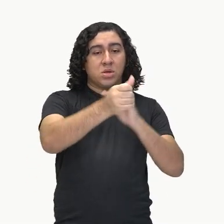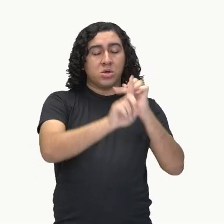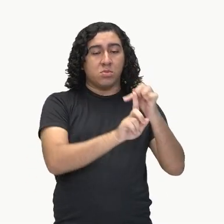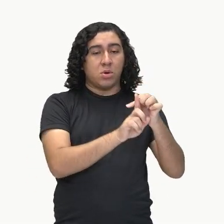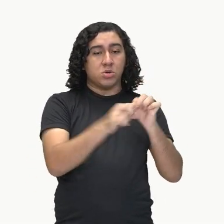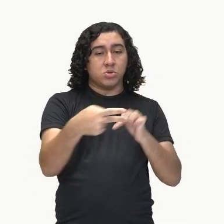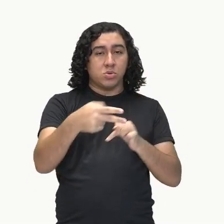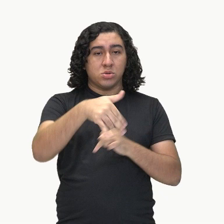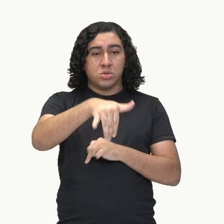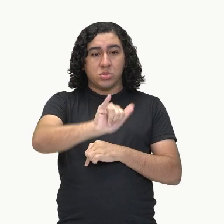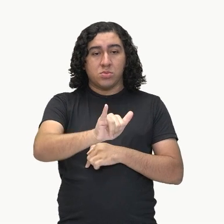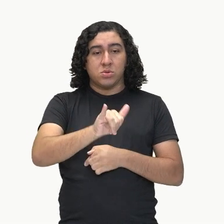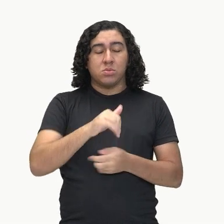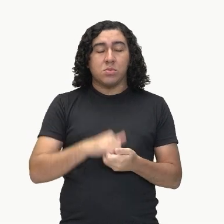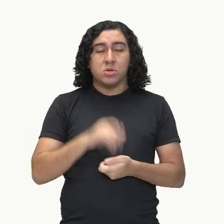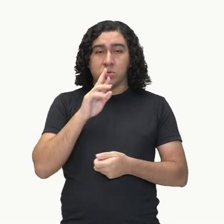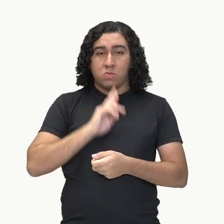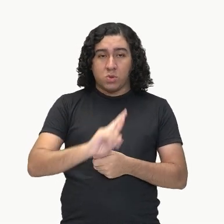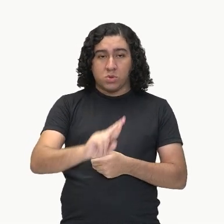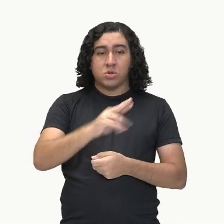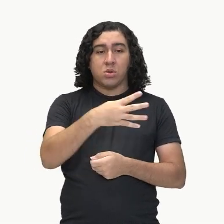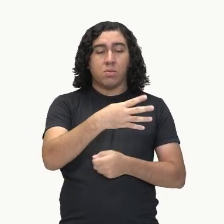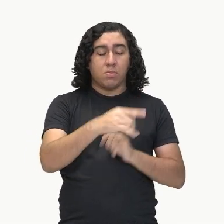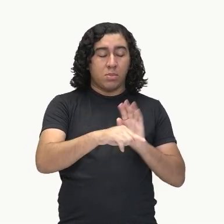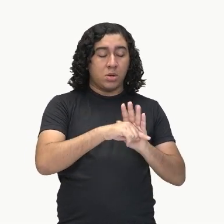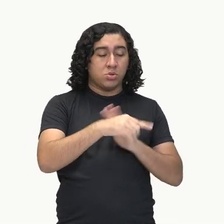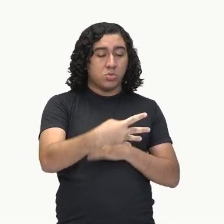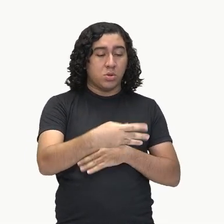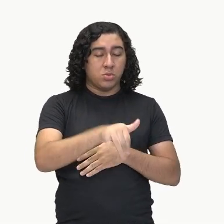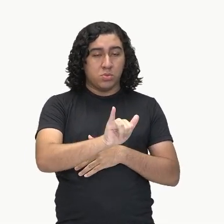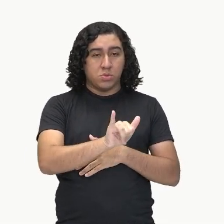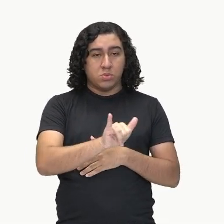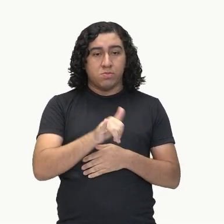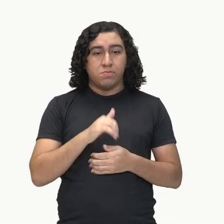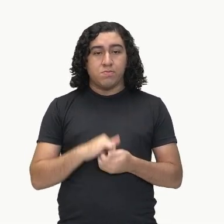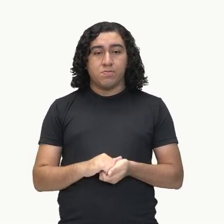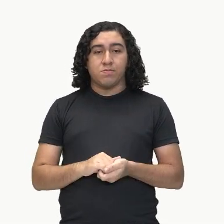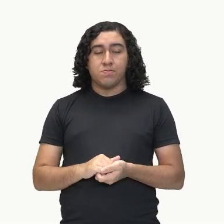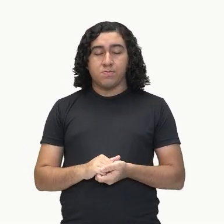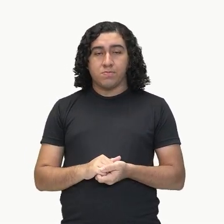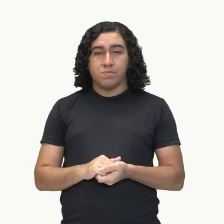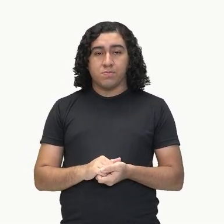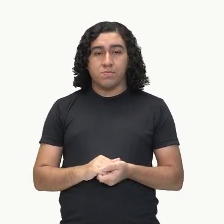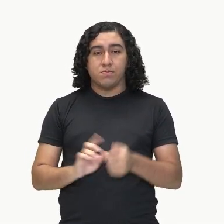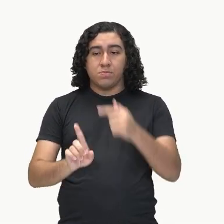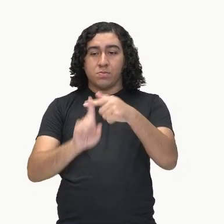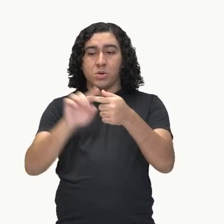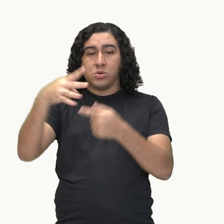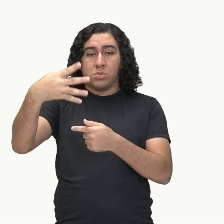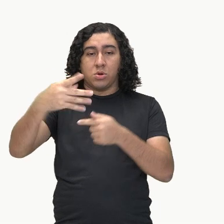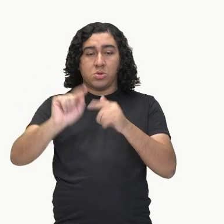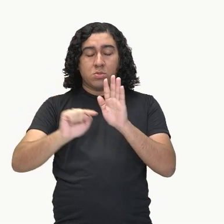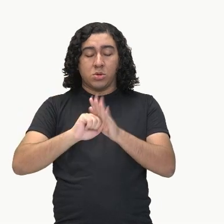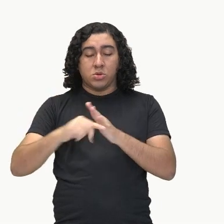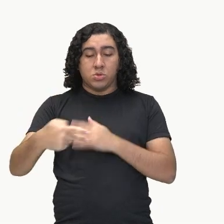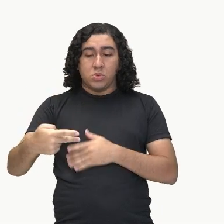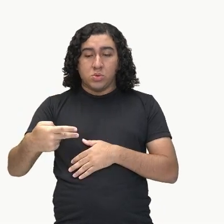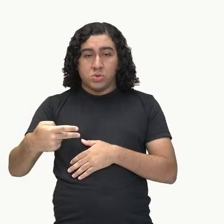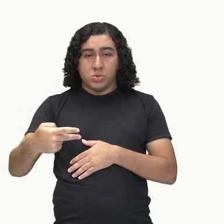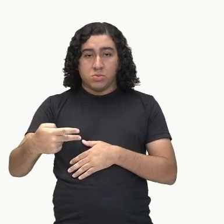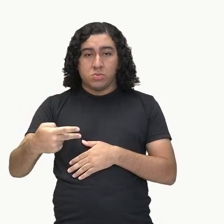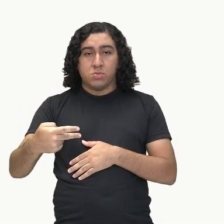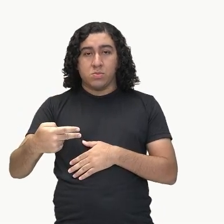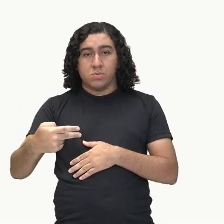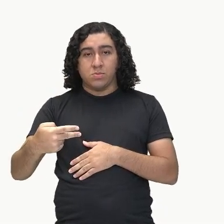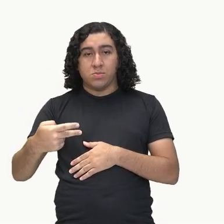maior número. Vai dar menos 4y. Mais 4 menos